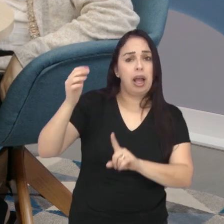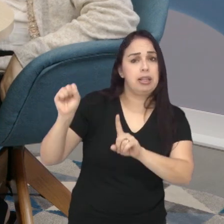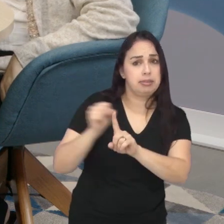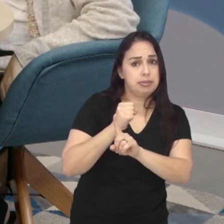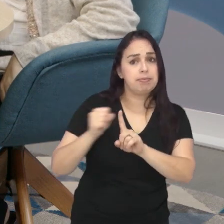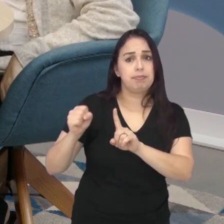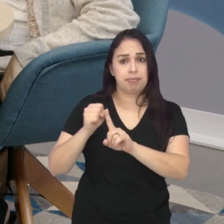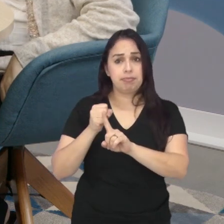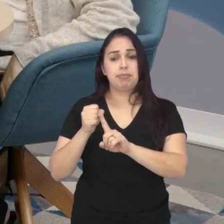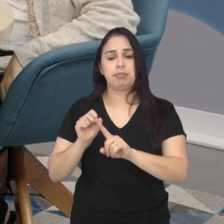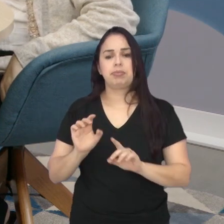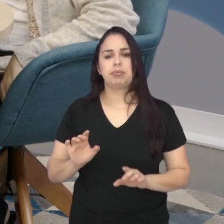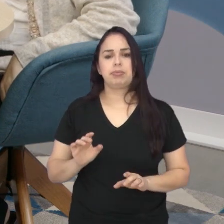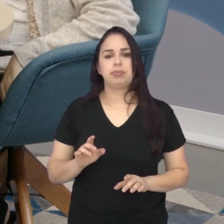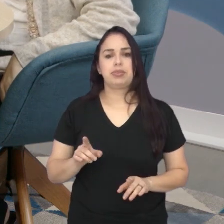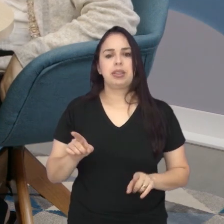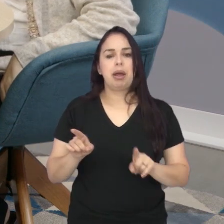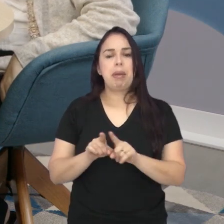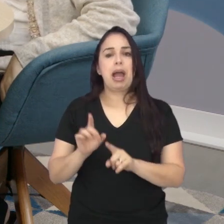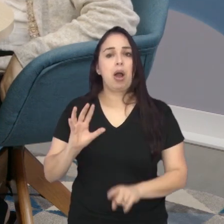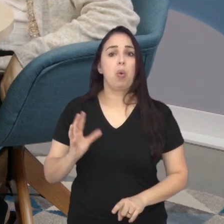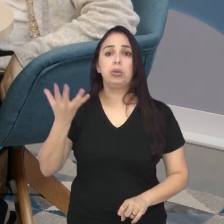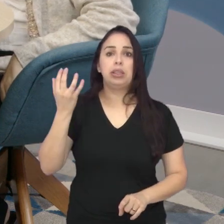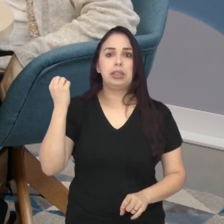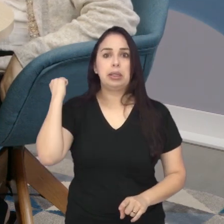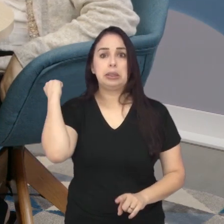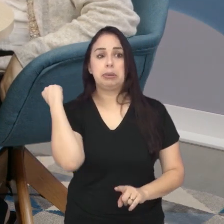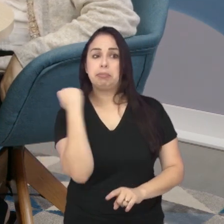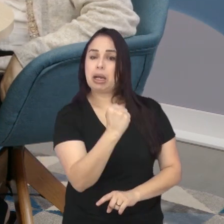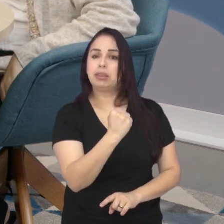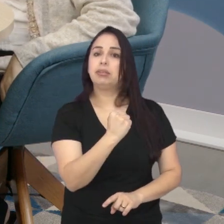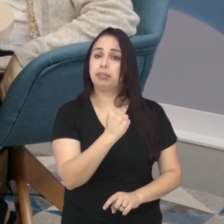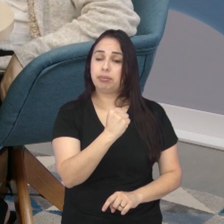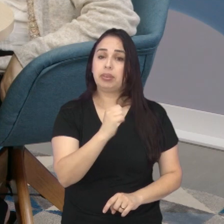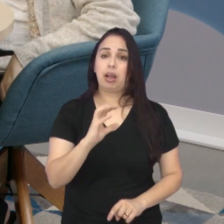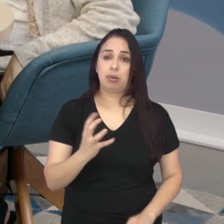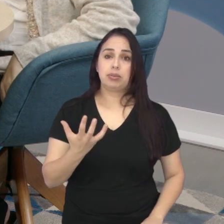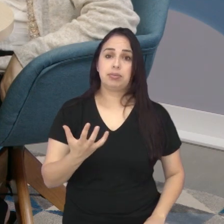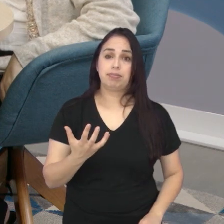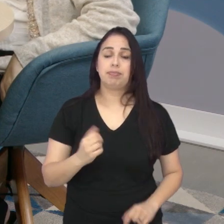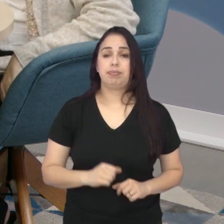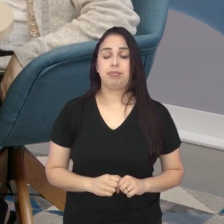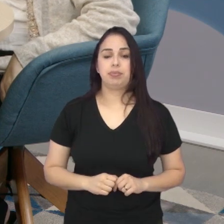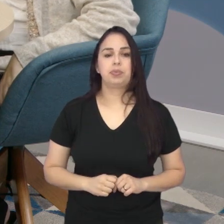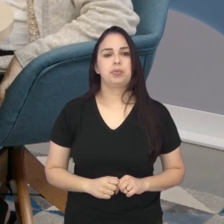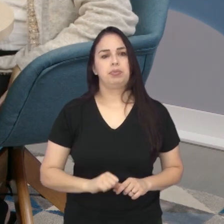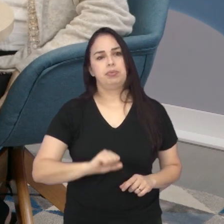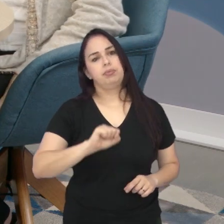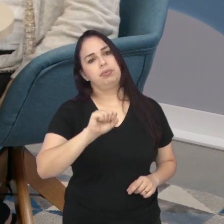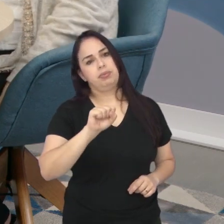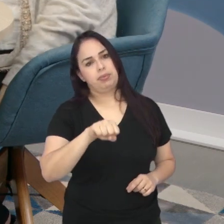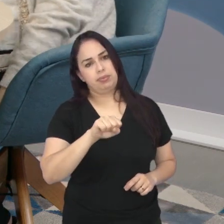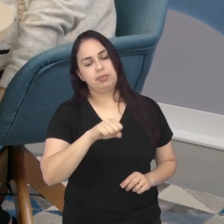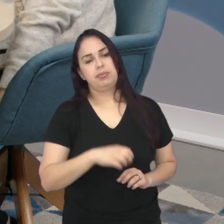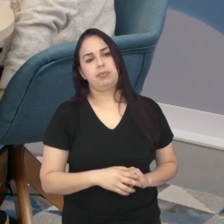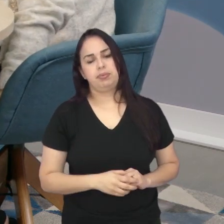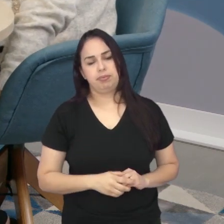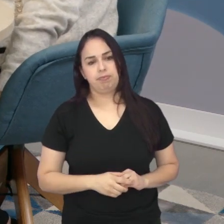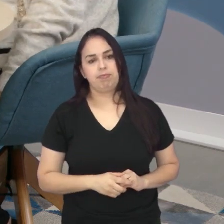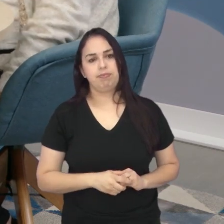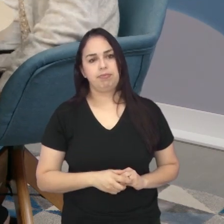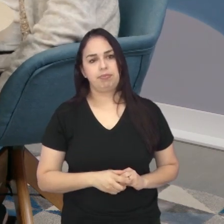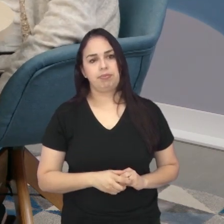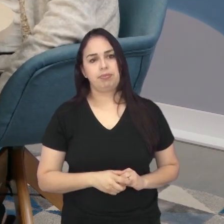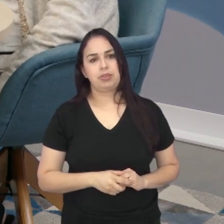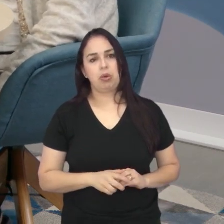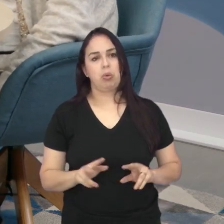muitas vezes até recentemente, né, terminaram em tragédias por conta dessa situação. Sim, é interessante mencionar quando a